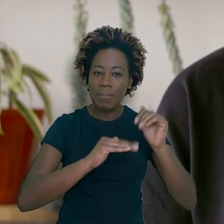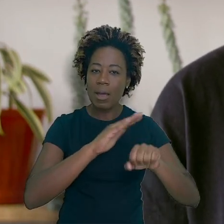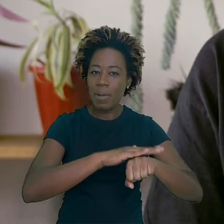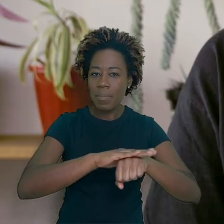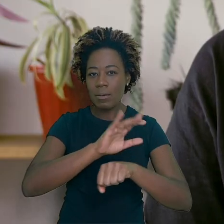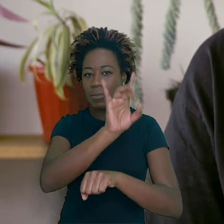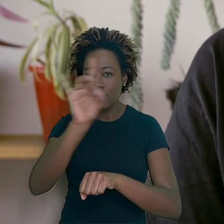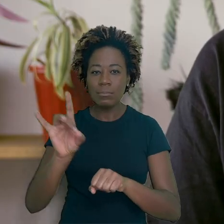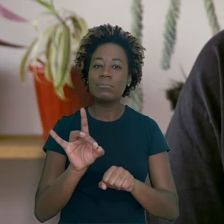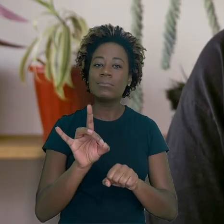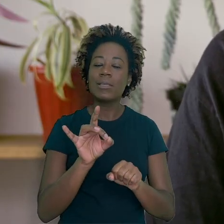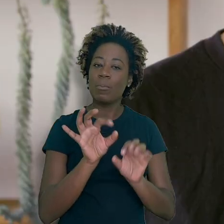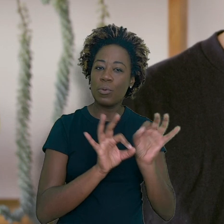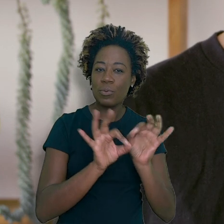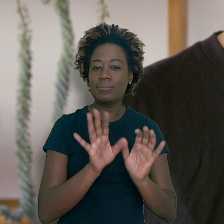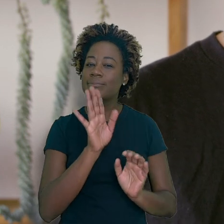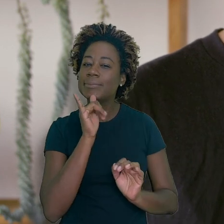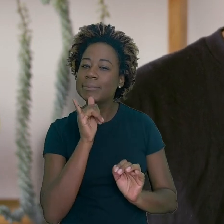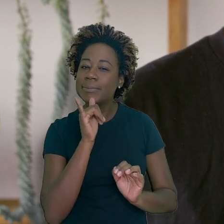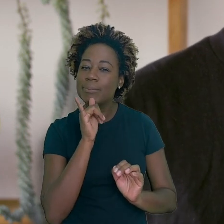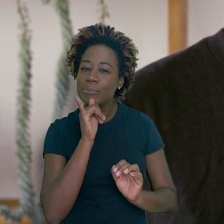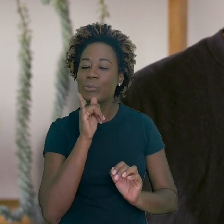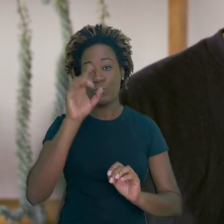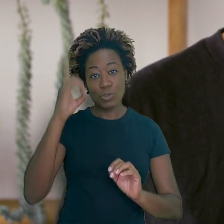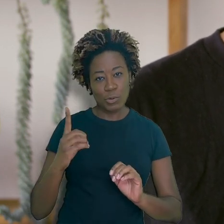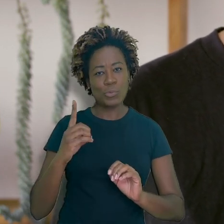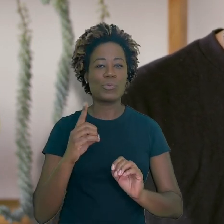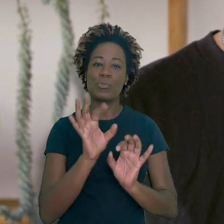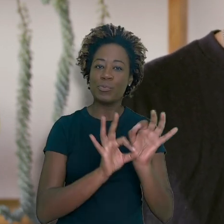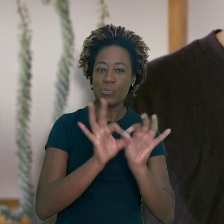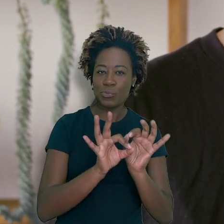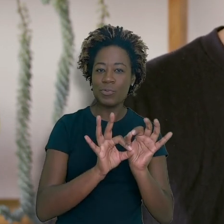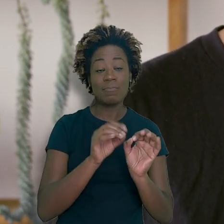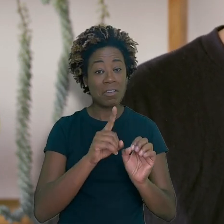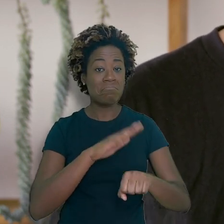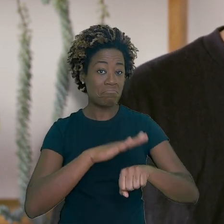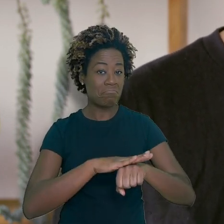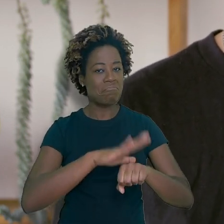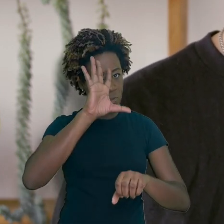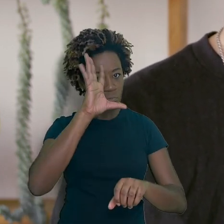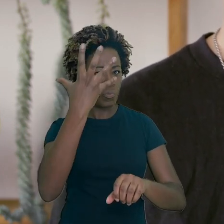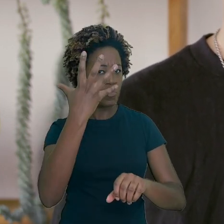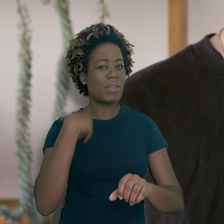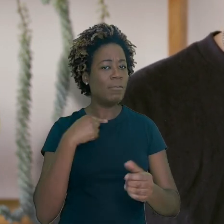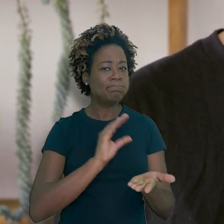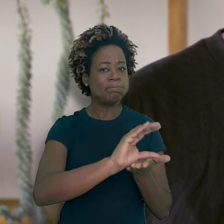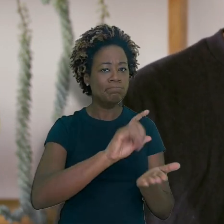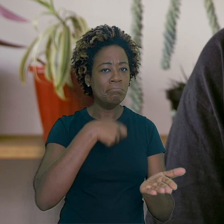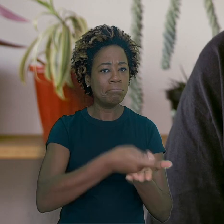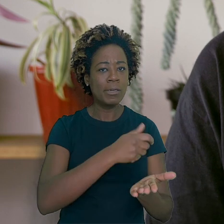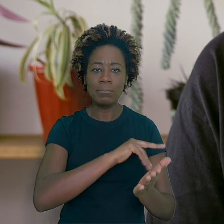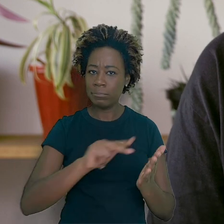que cada parte da produção tem. Então, por exemplo, a direção de produção, ela tem uma autonomia resolutiva e financeira